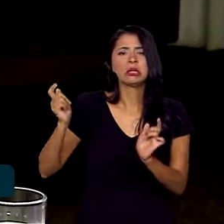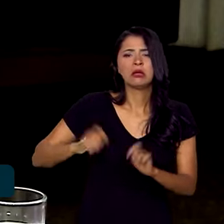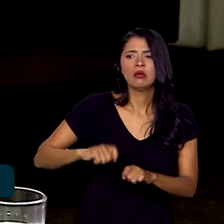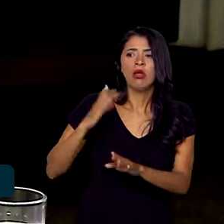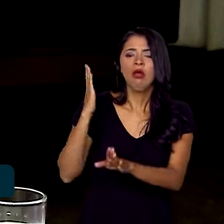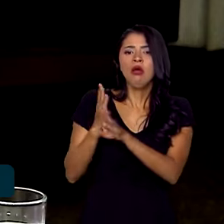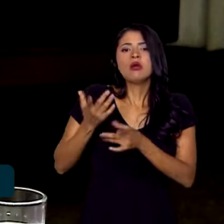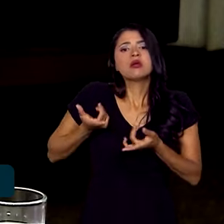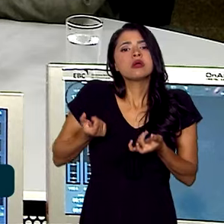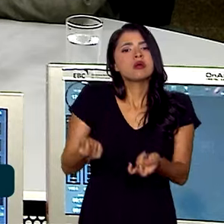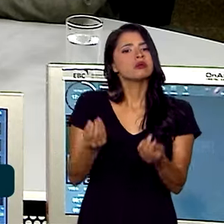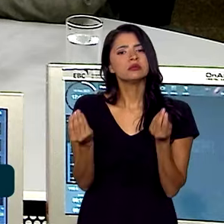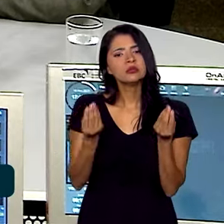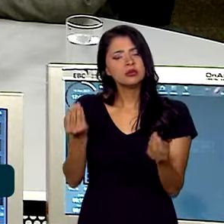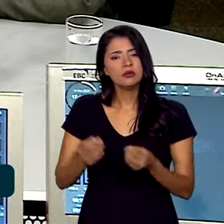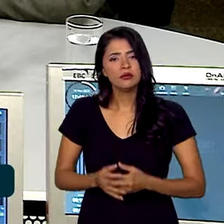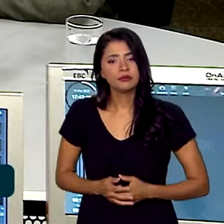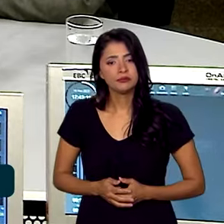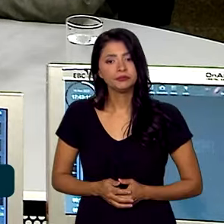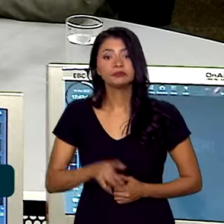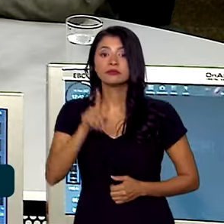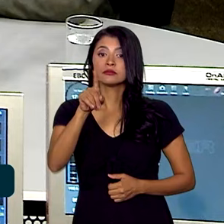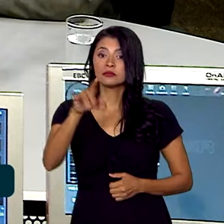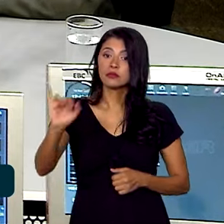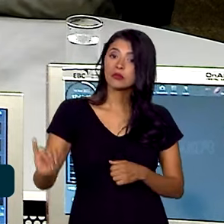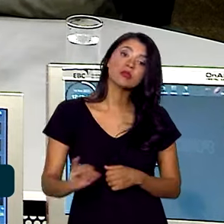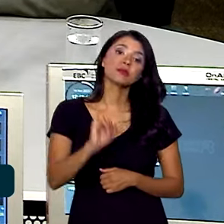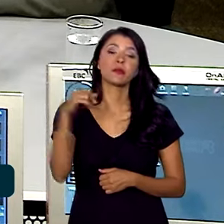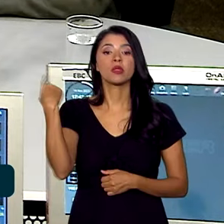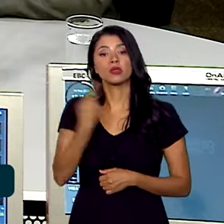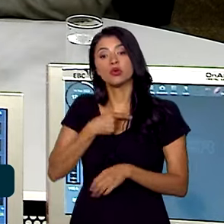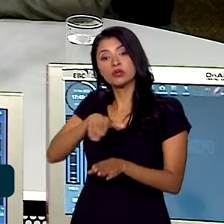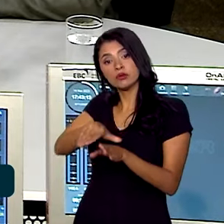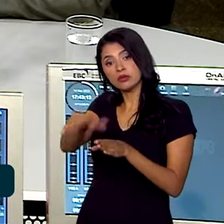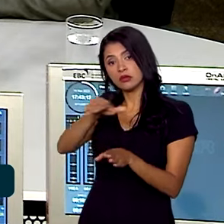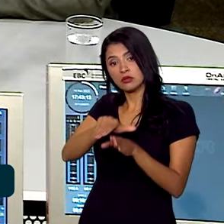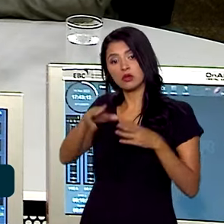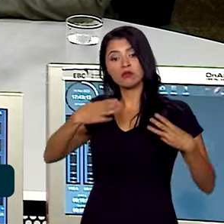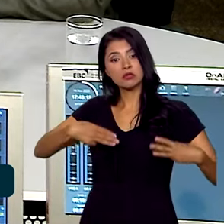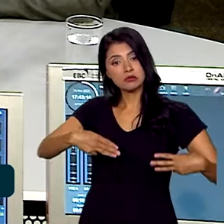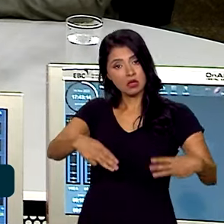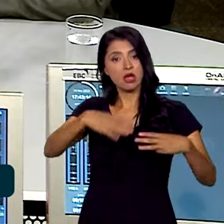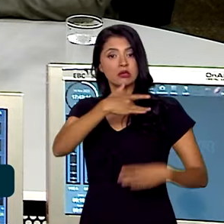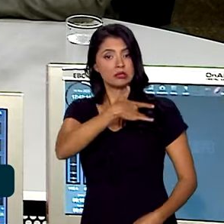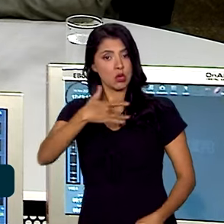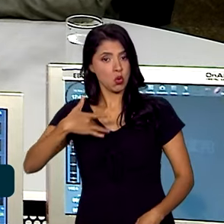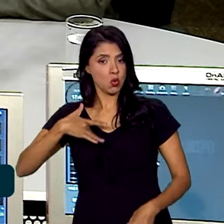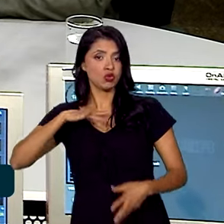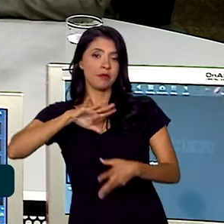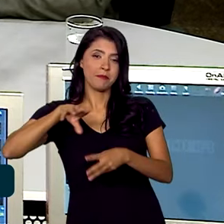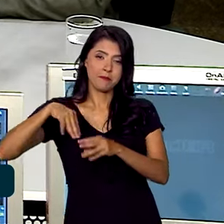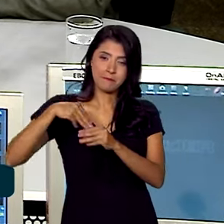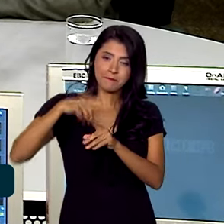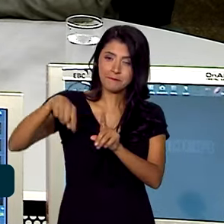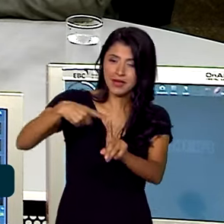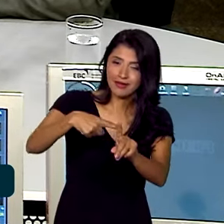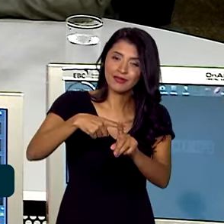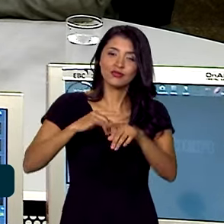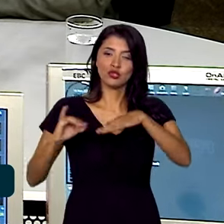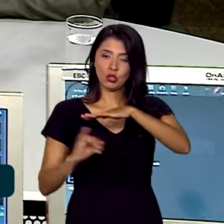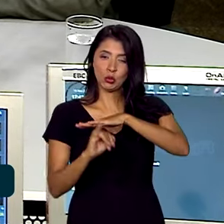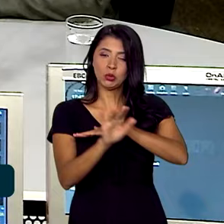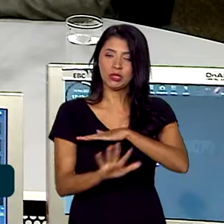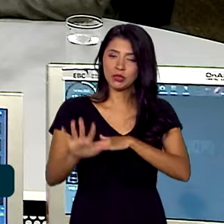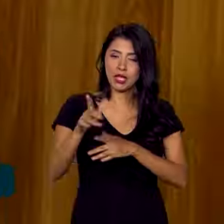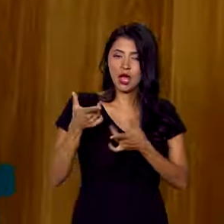diagnóstico de câncer é importante que as nossas orientações Ministério da Saúde junto com o instituto nacional do Câncer a